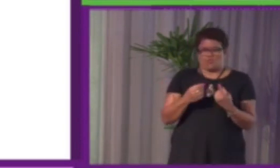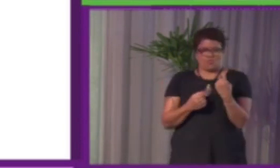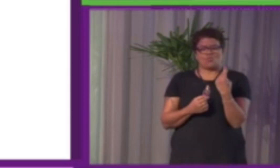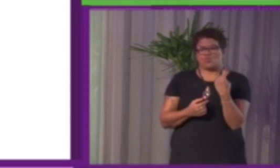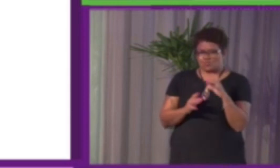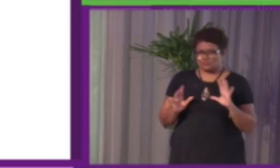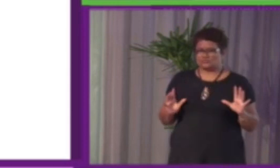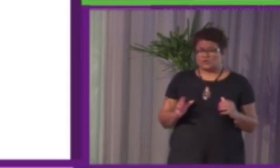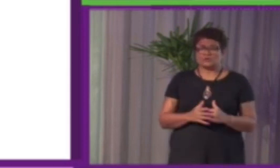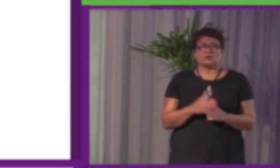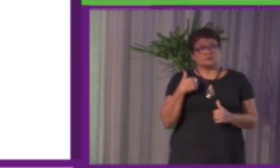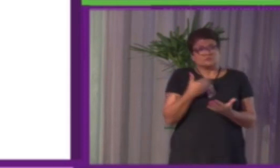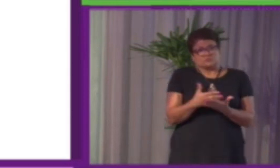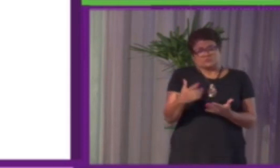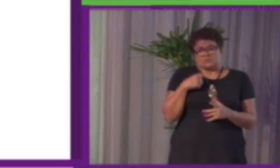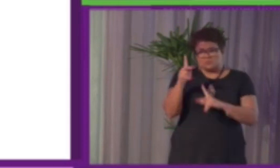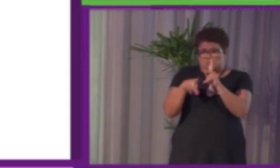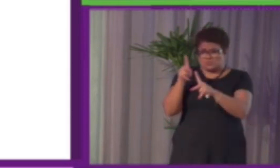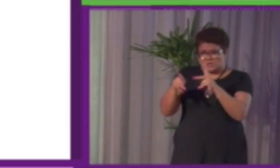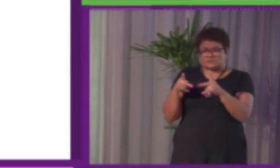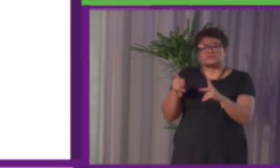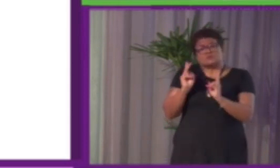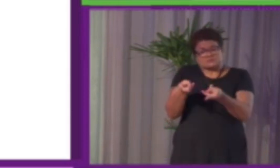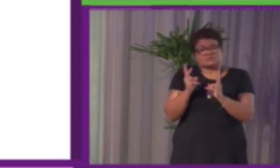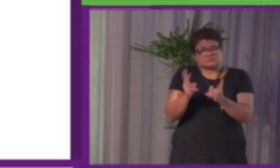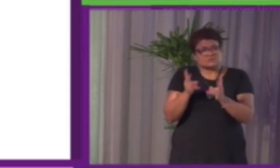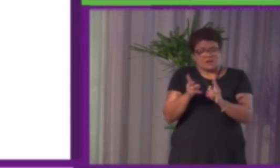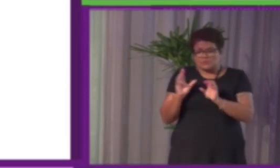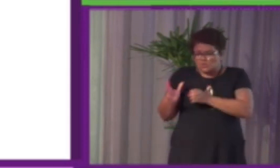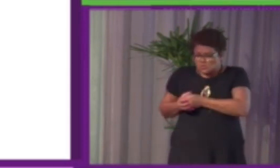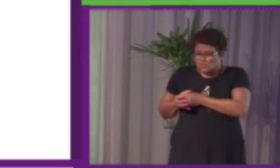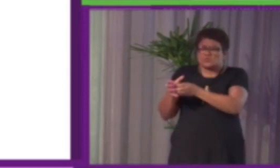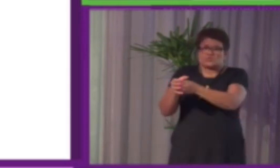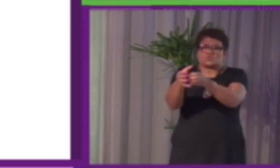princípio de que a população seria segmentada em subgrupos, tá?